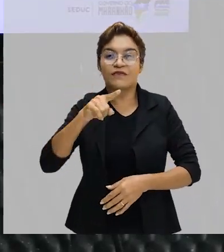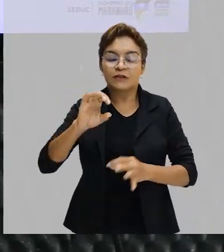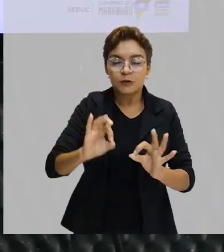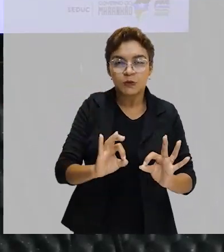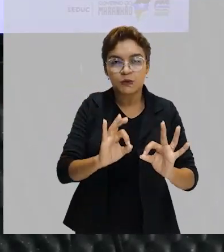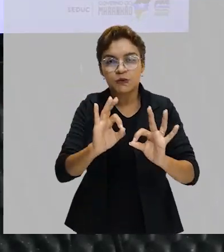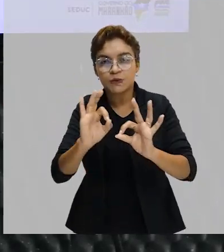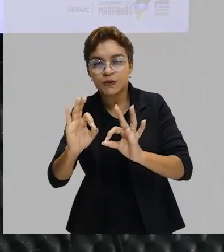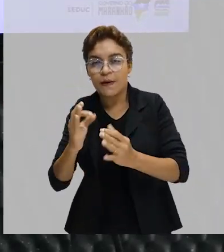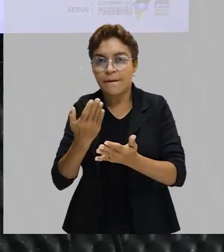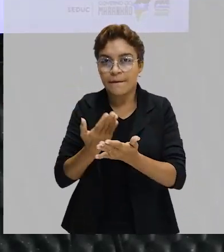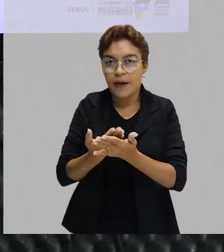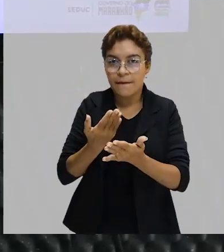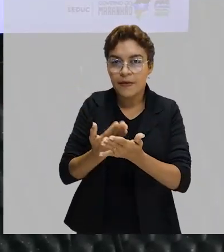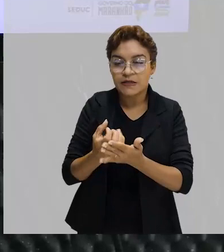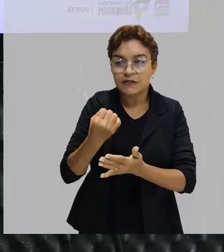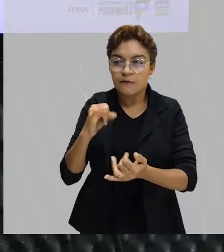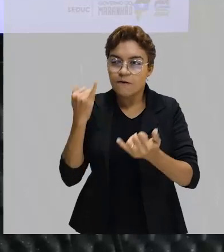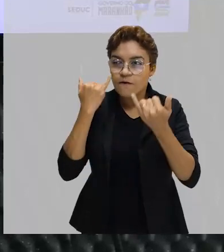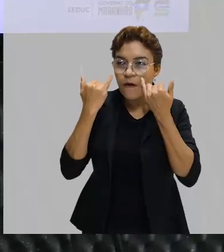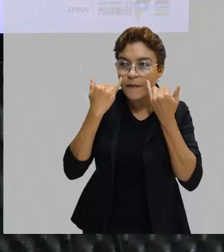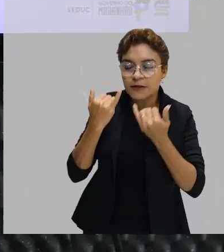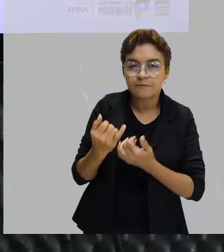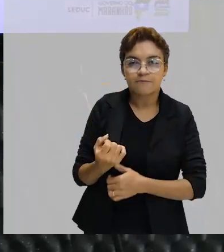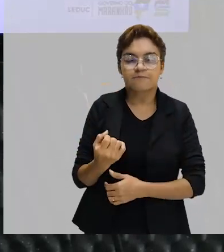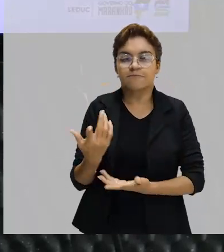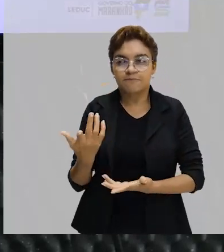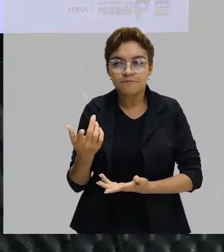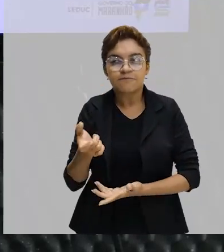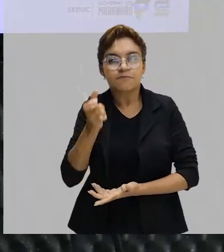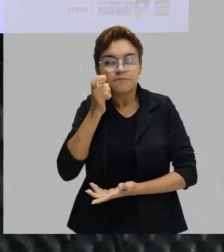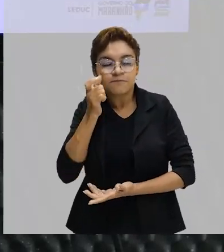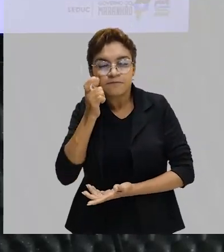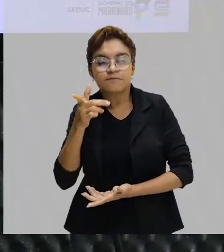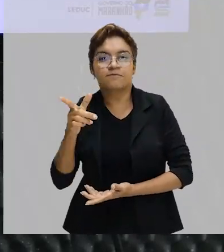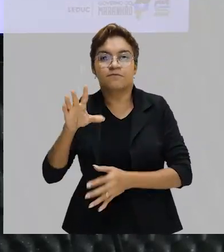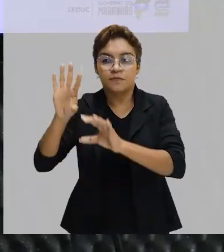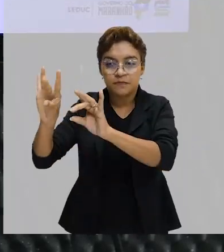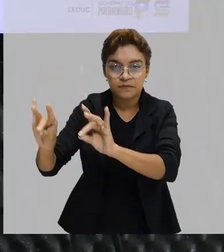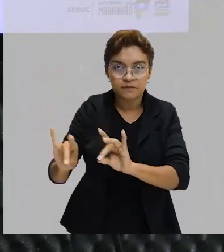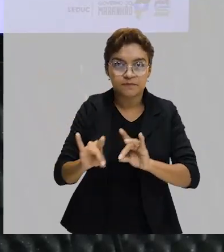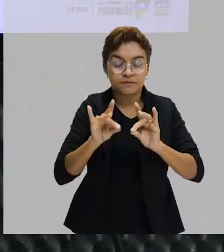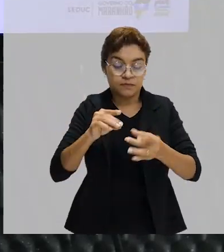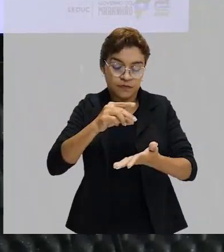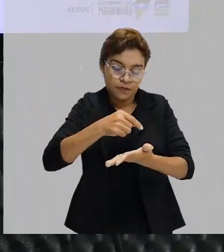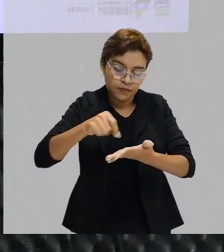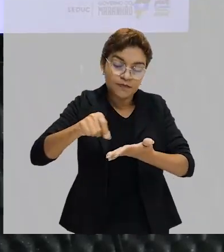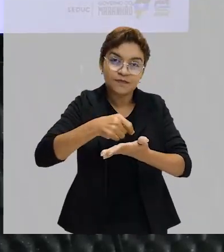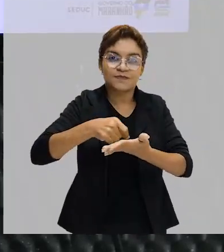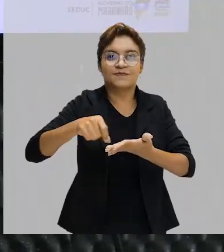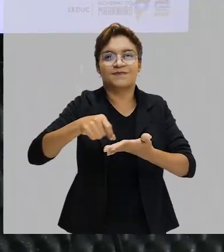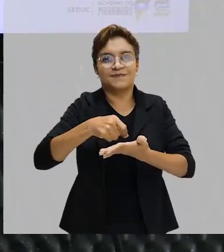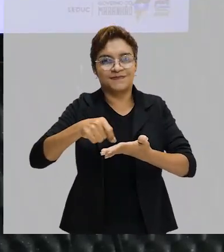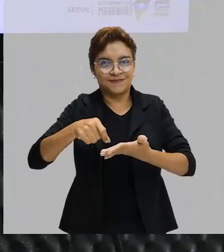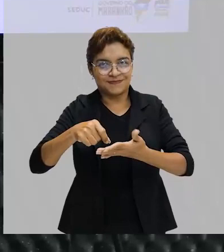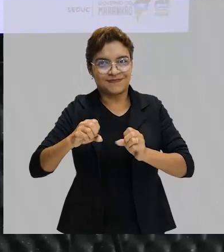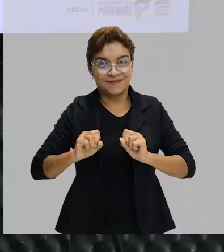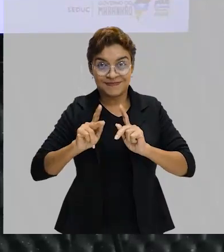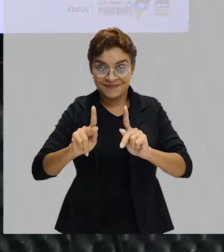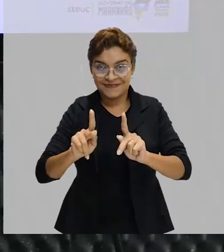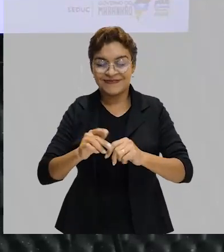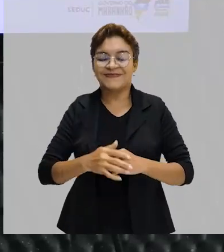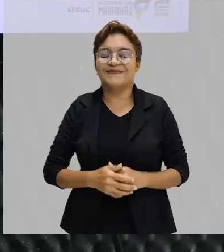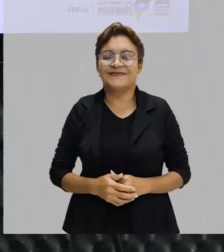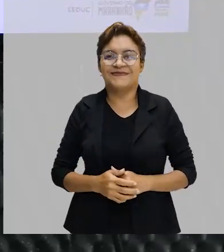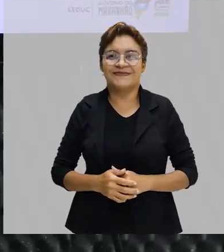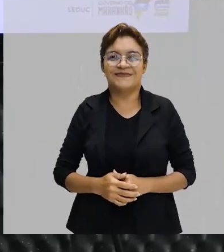acompanhando aquela informação que você achar interessante, você pode printar a tela, passar para o caderno, certo? E desenvolver os seus estudos.